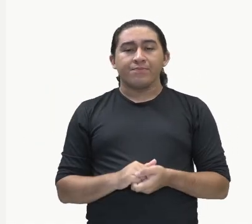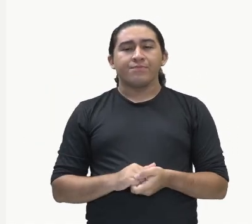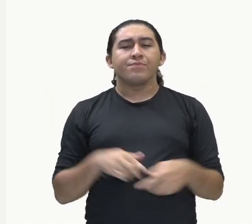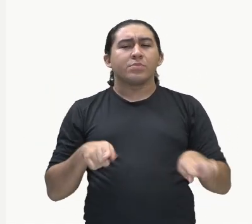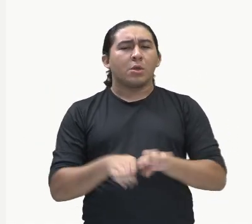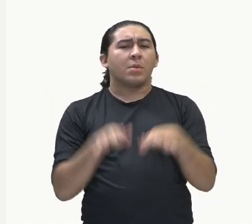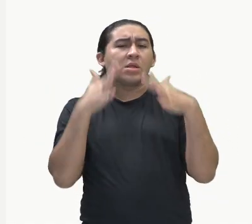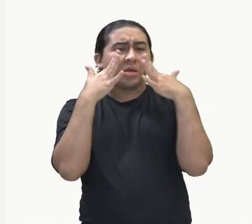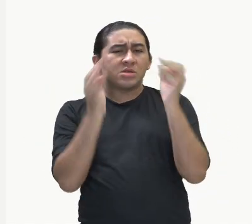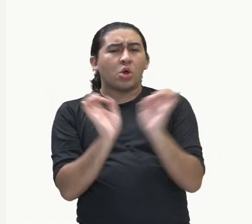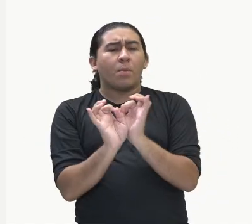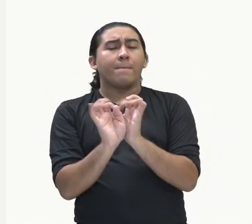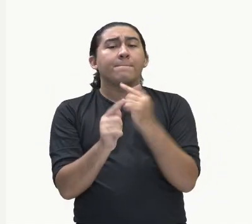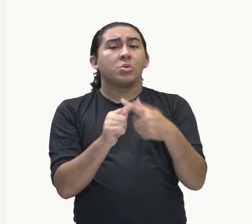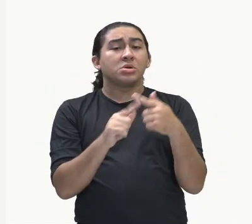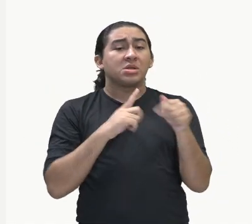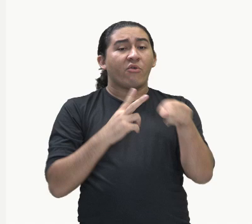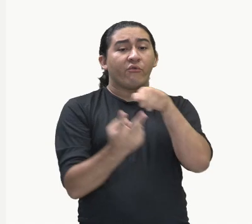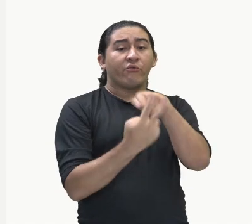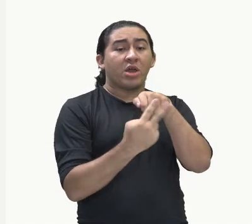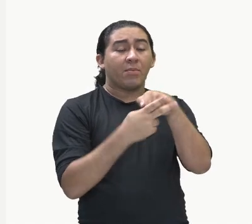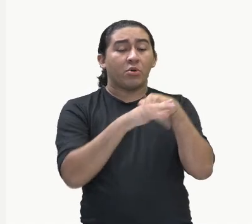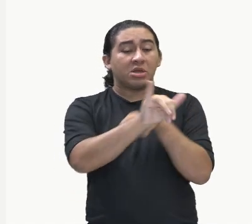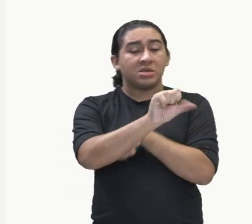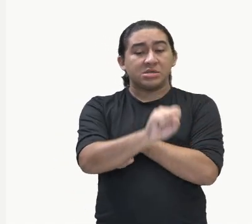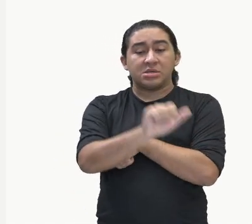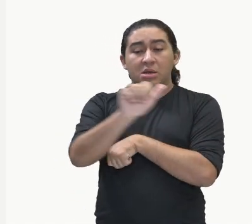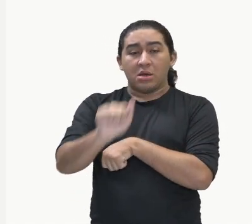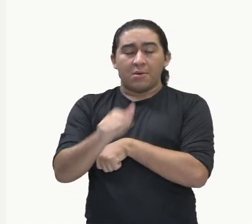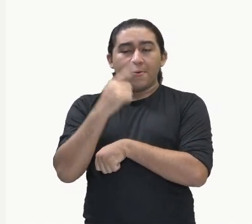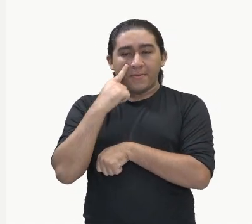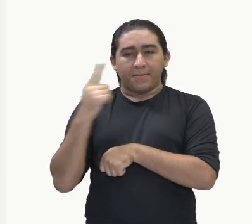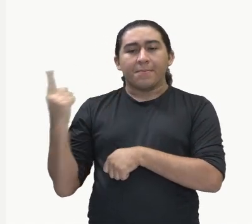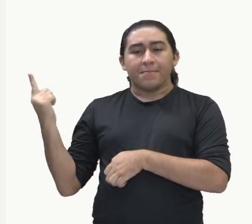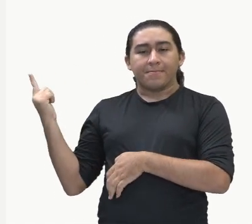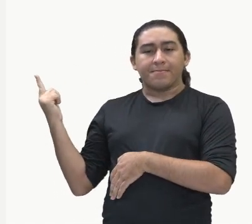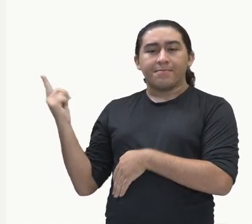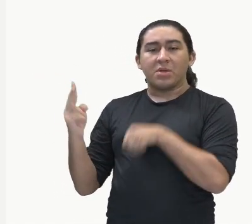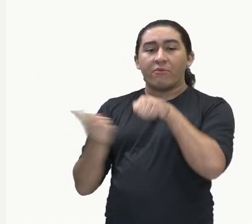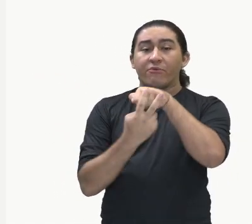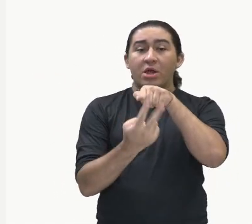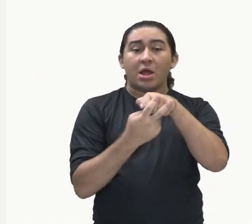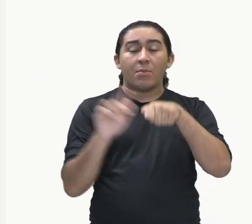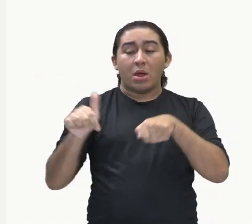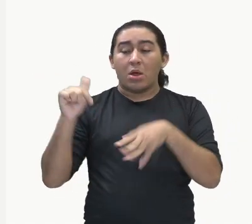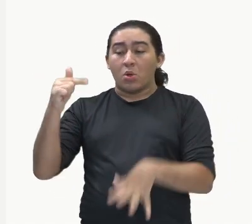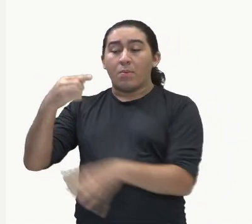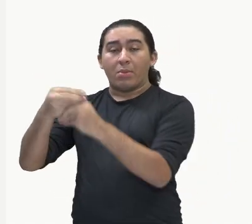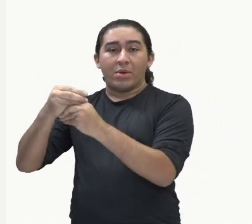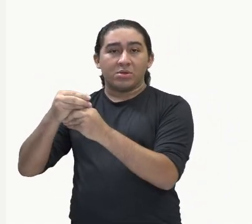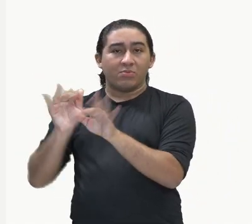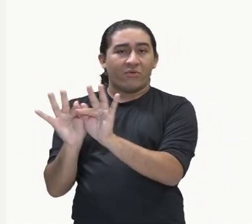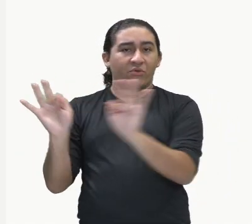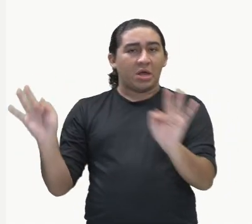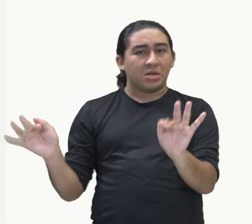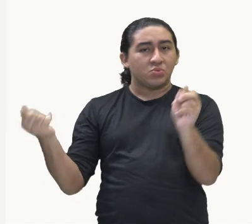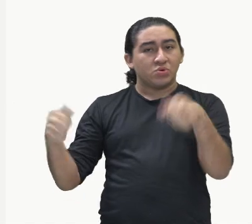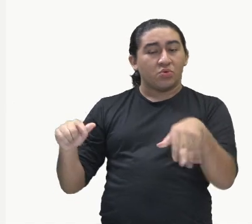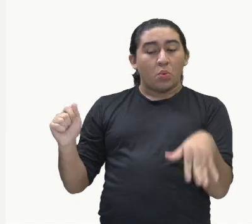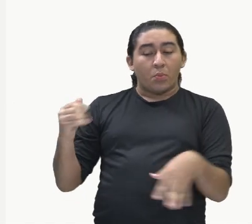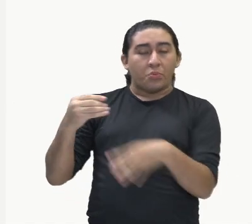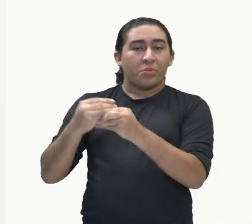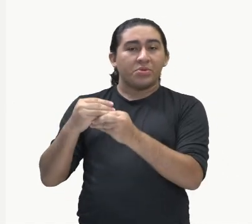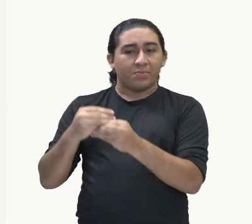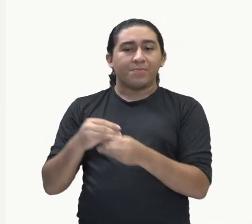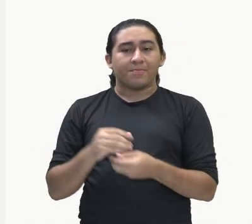um pouco distante, porque aqui eu tenho um verbo, tá? Eu tenho um verbo, então isso aqui seria um complemento, uma frase, né, que funciona